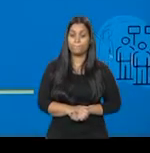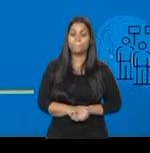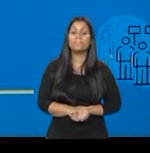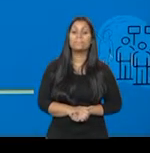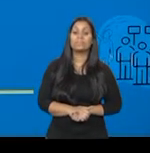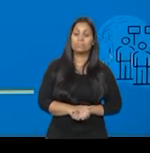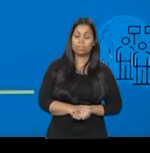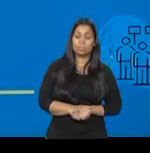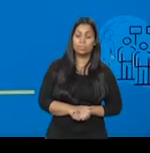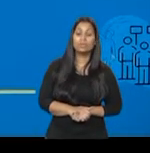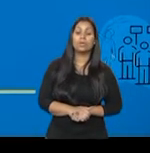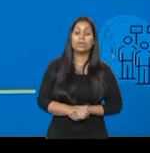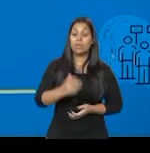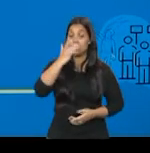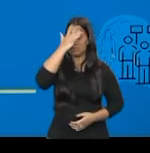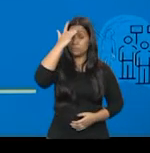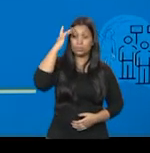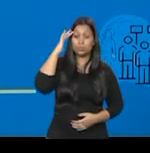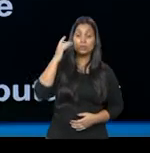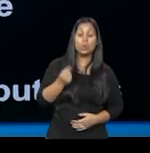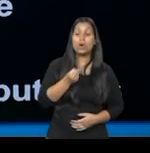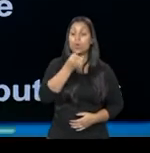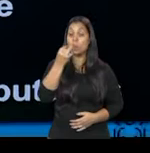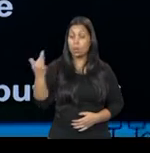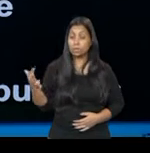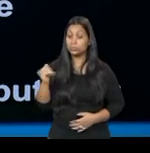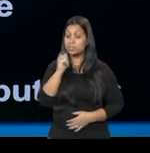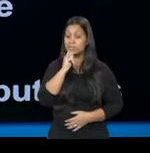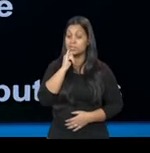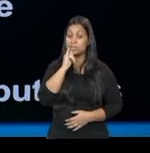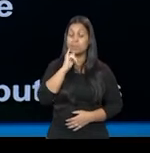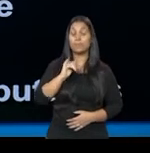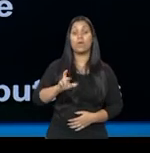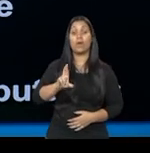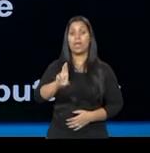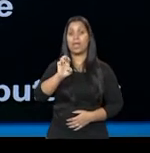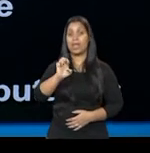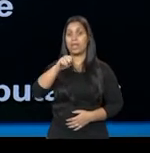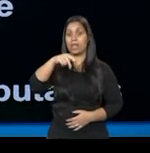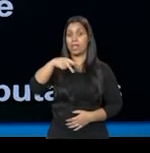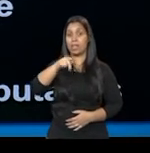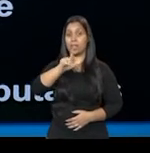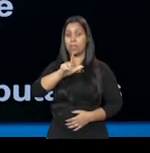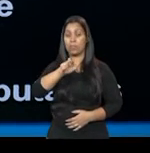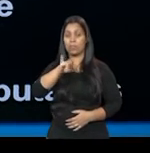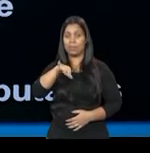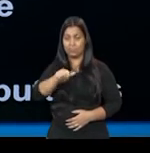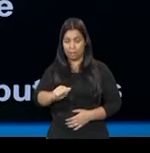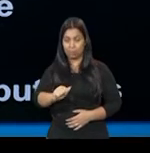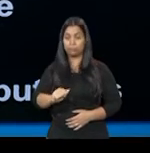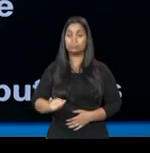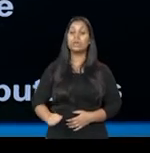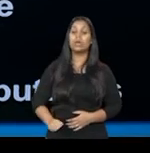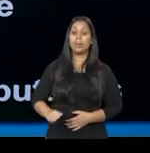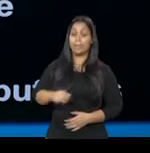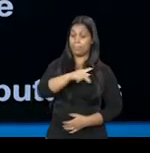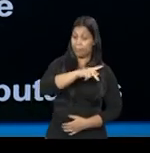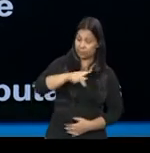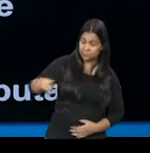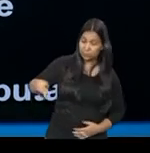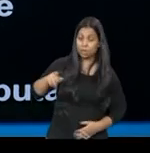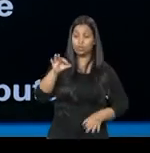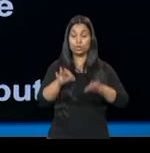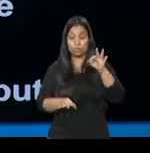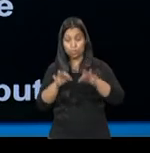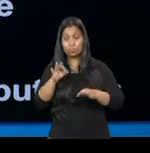Então, as formas de governo são o número de governantes no poder. Numa república, o poder é dividido entre três: presidente, os